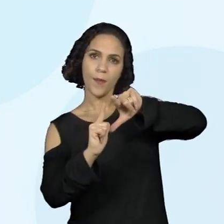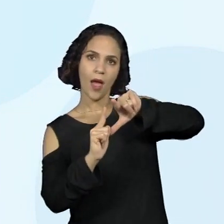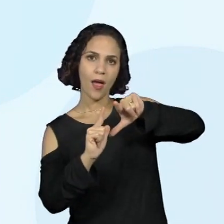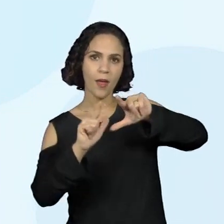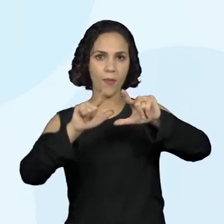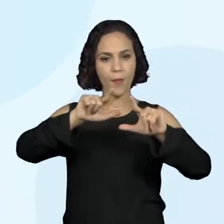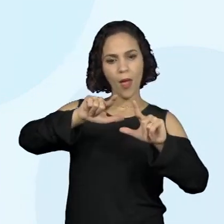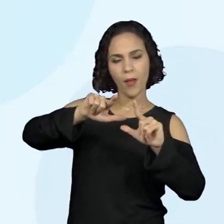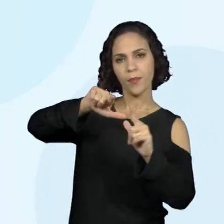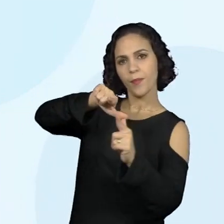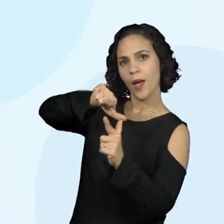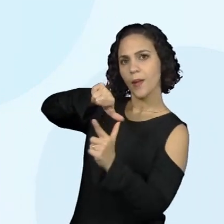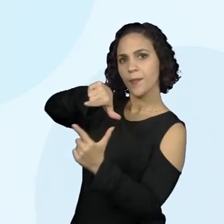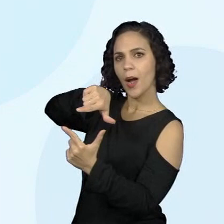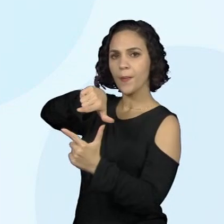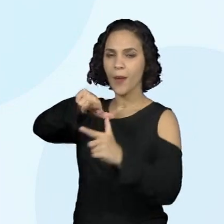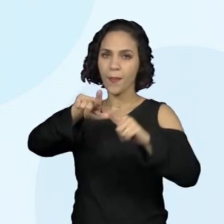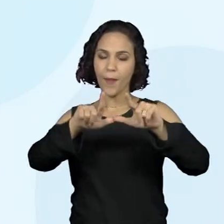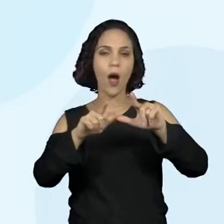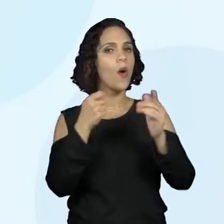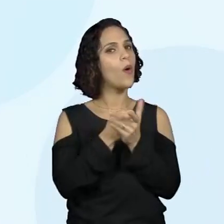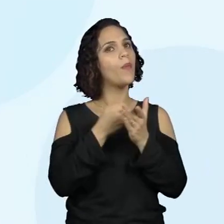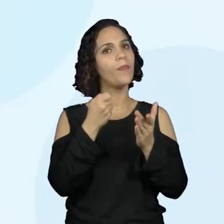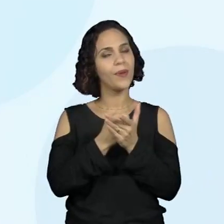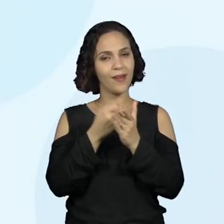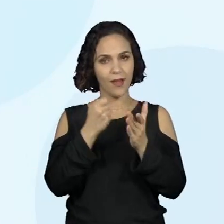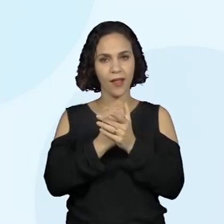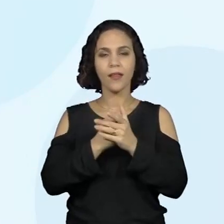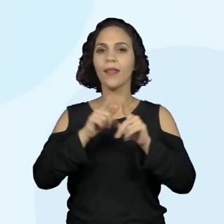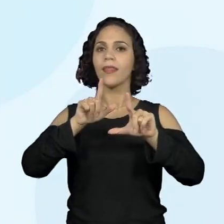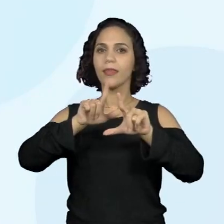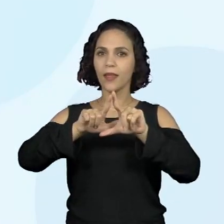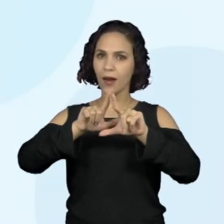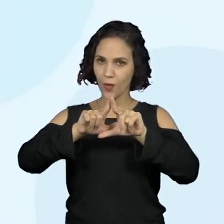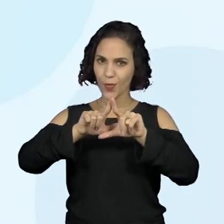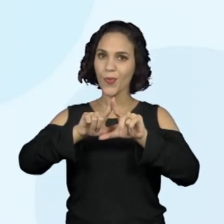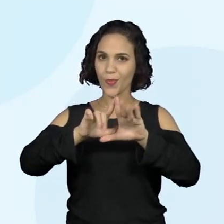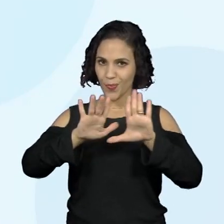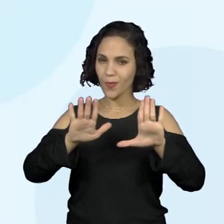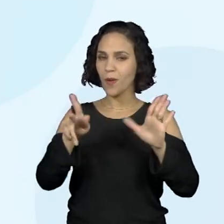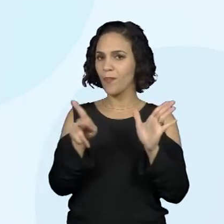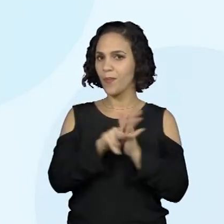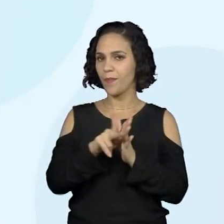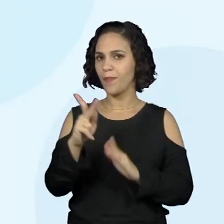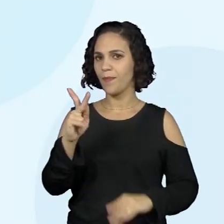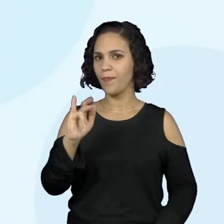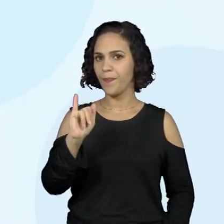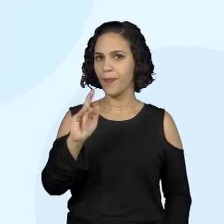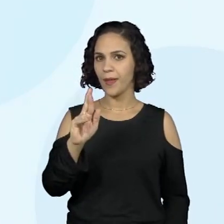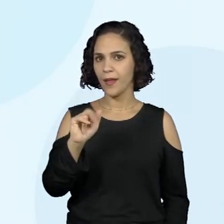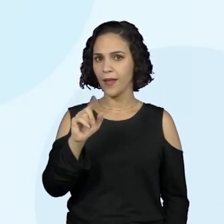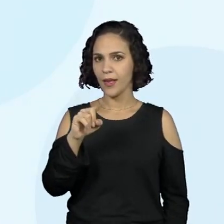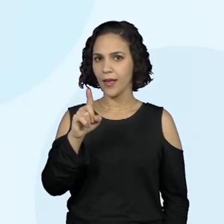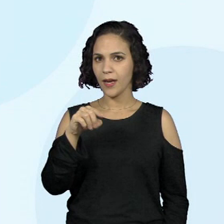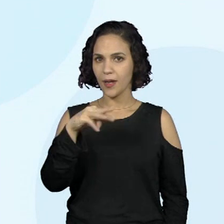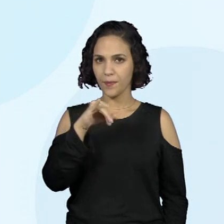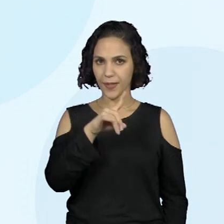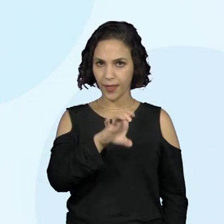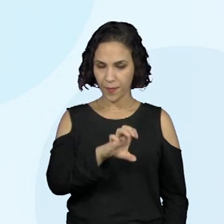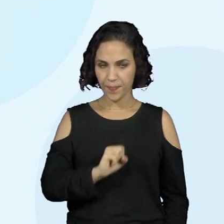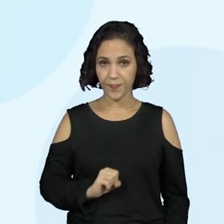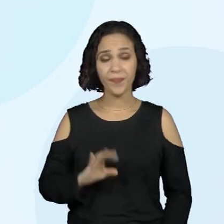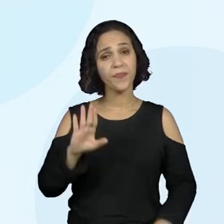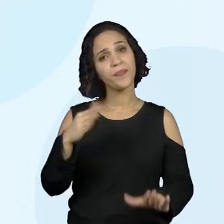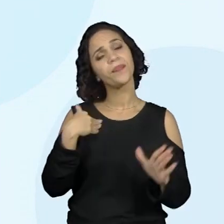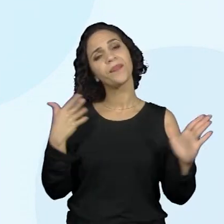ser. Vamos continuar pensando em pirâmides? Planificação da superfície de uma pirâmide. Qual